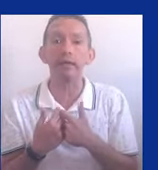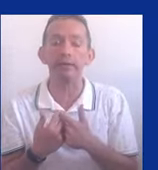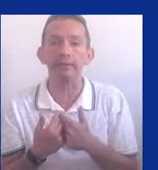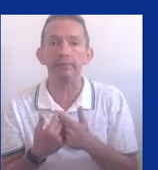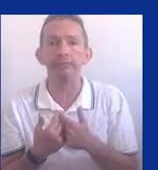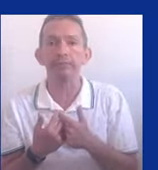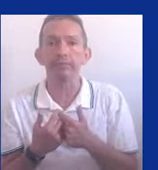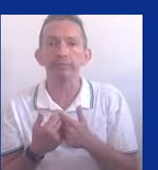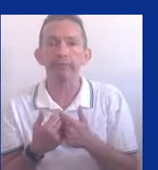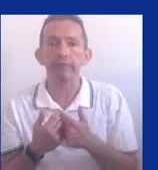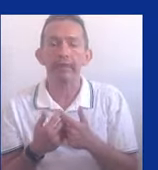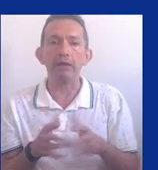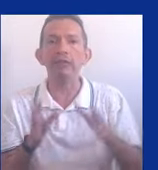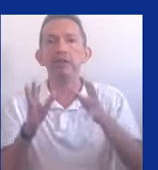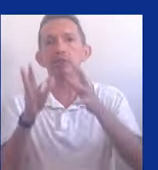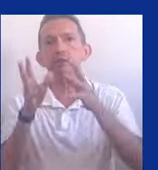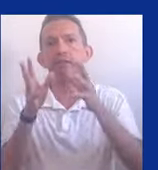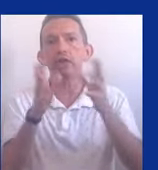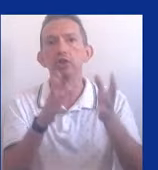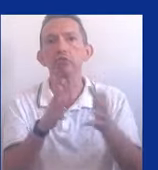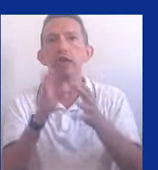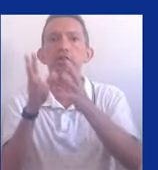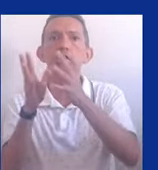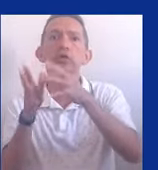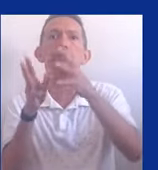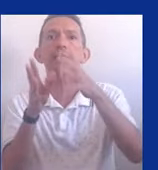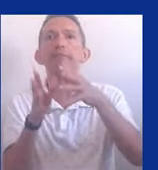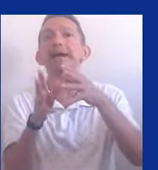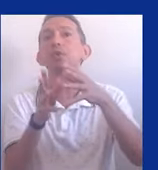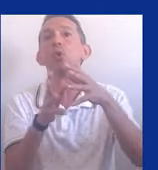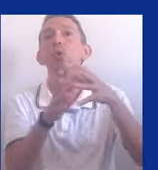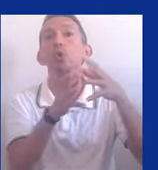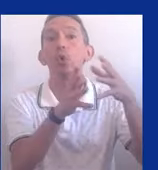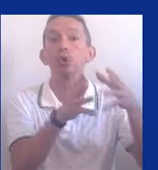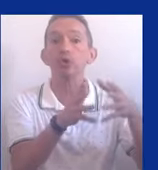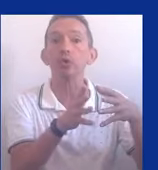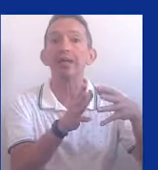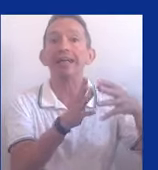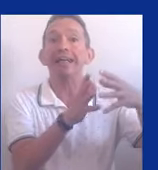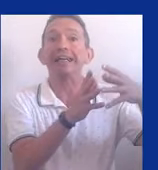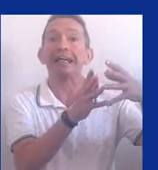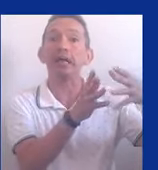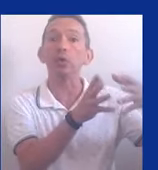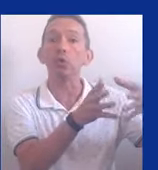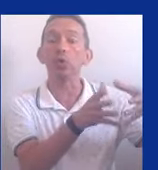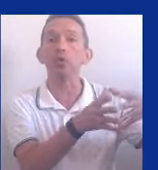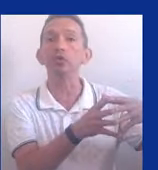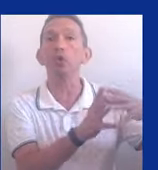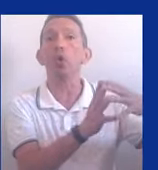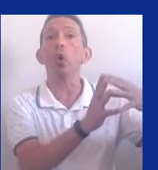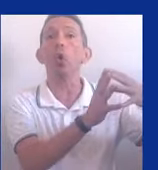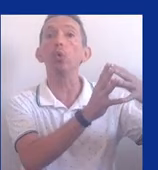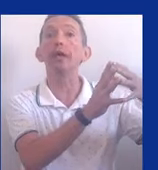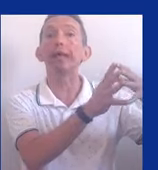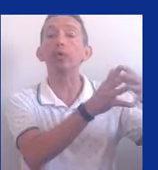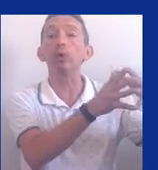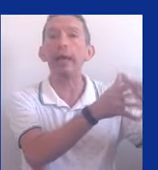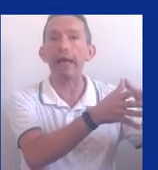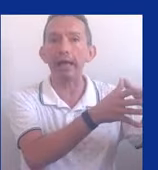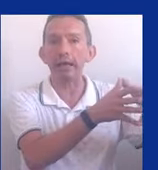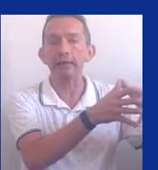aderido a ele. Aí você chama esse retículo de retículo endoplasmático rugoso, granuloso